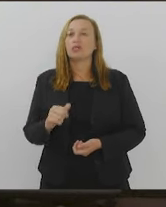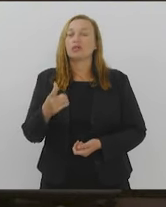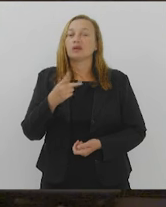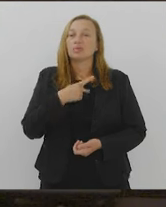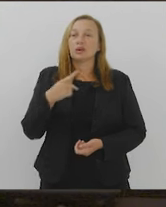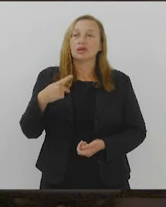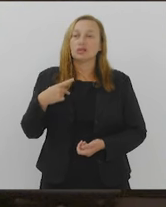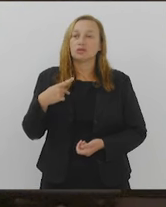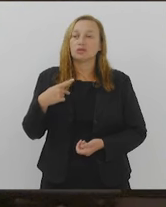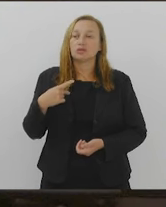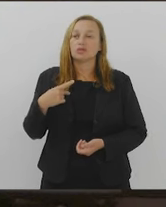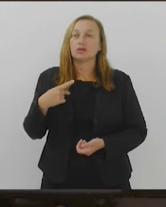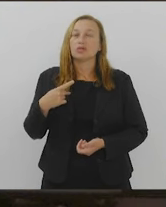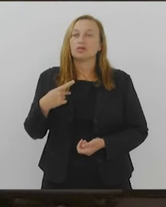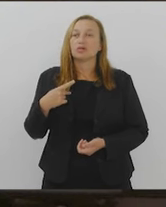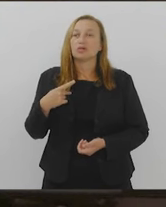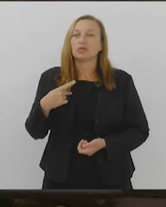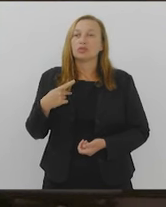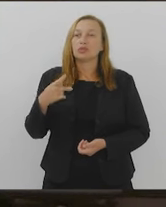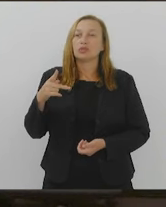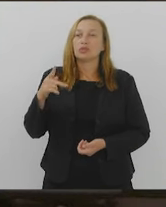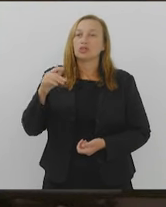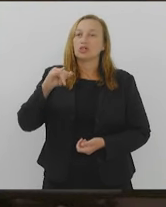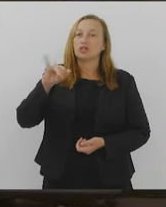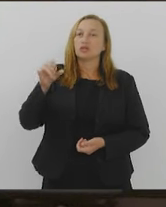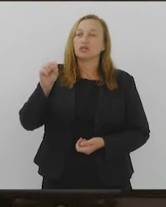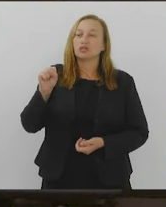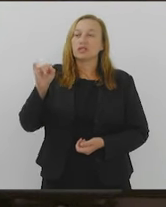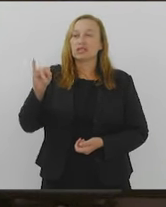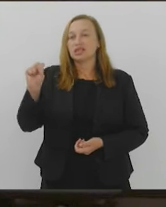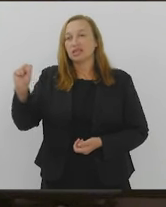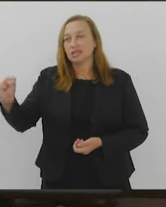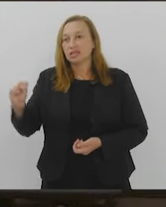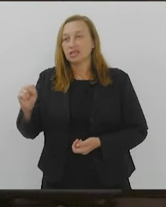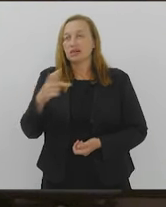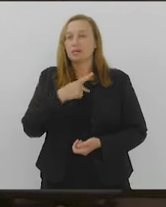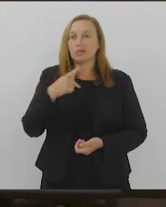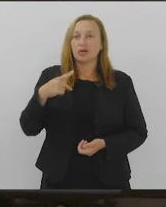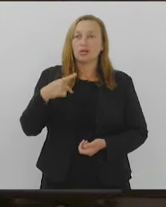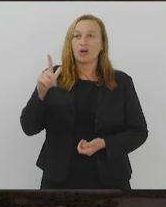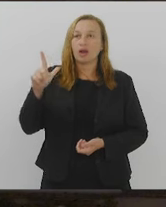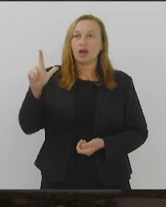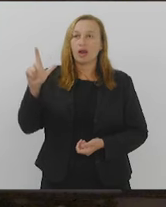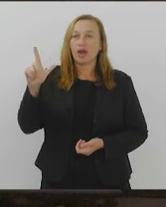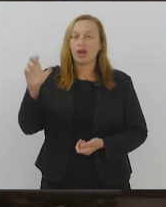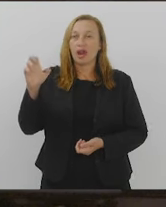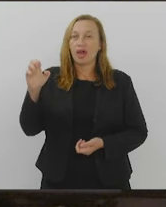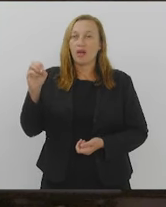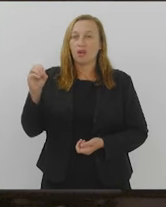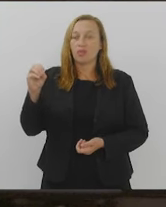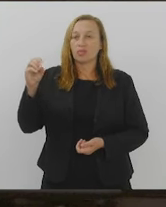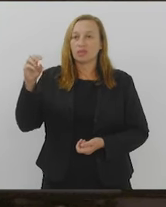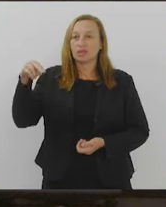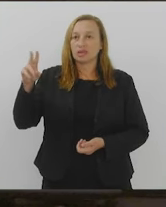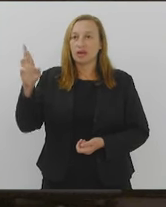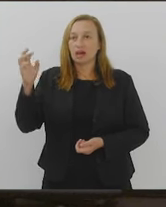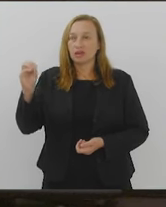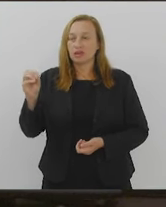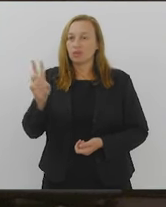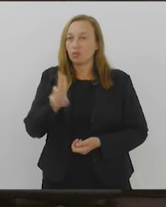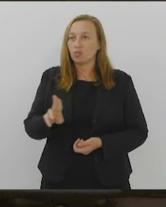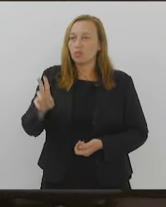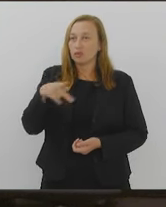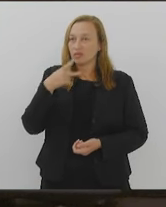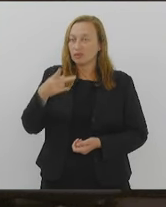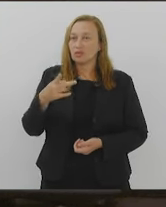Richard Guedes, pastor Josias Magalhães, pastor Leonardo Cardoso. Convido para fazer uso da palavra